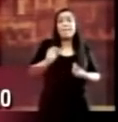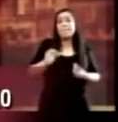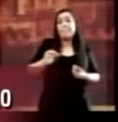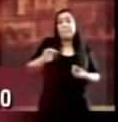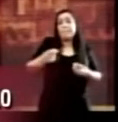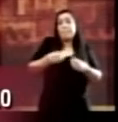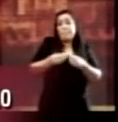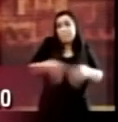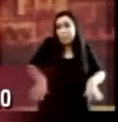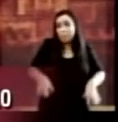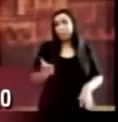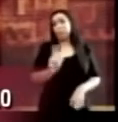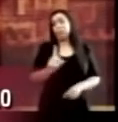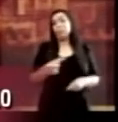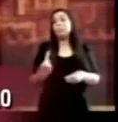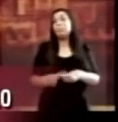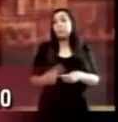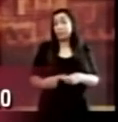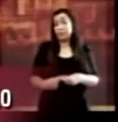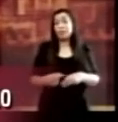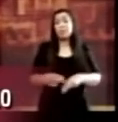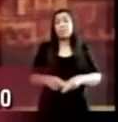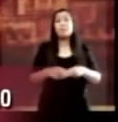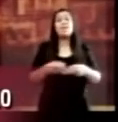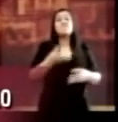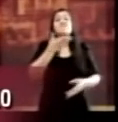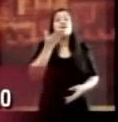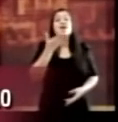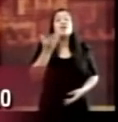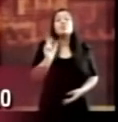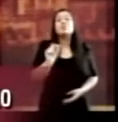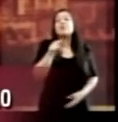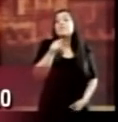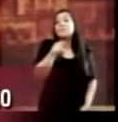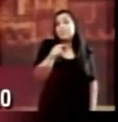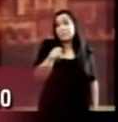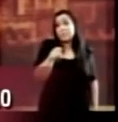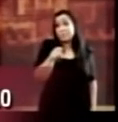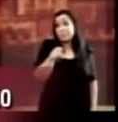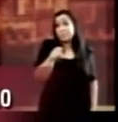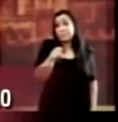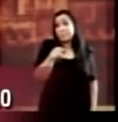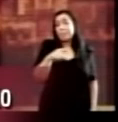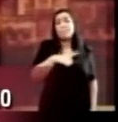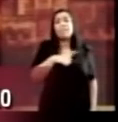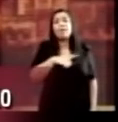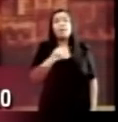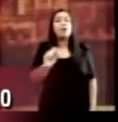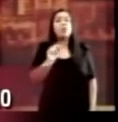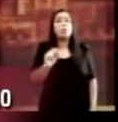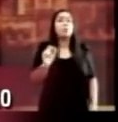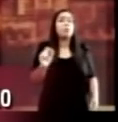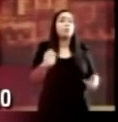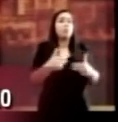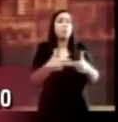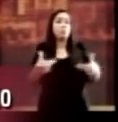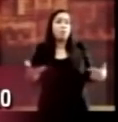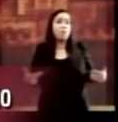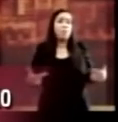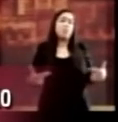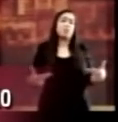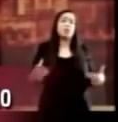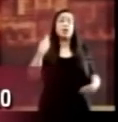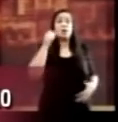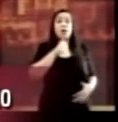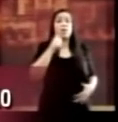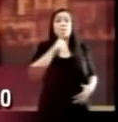prejuízos. Por quê, pessoal? É muito mais fácil você ter um evento, por exemplo, que é uma coisa que a Miriam